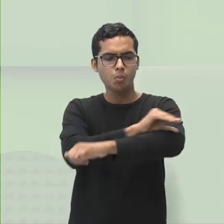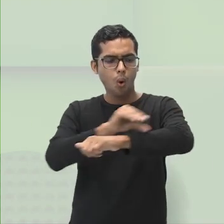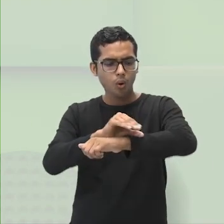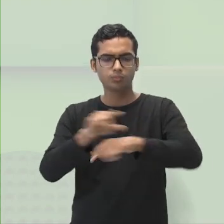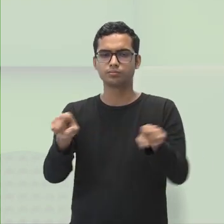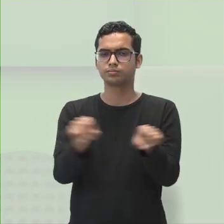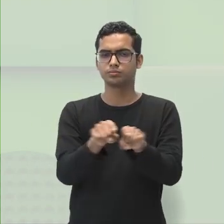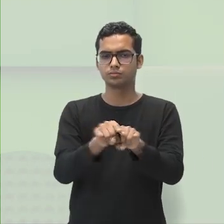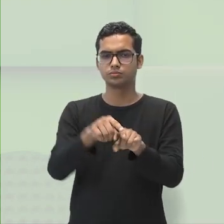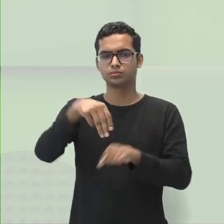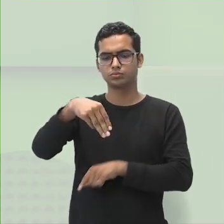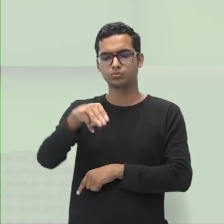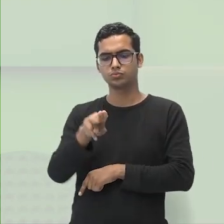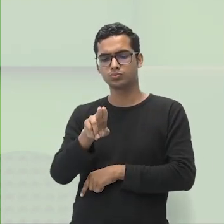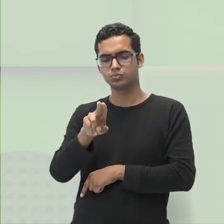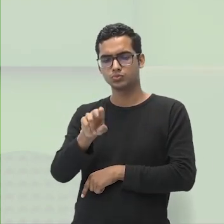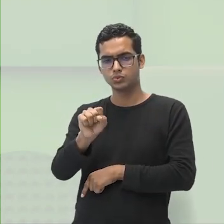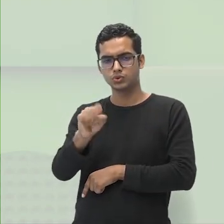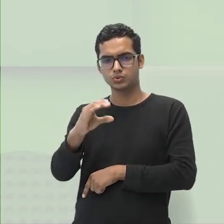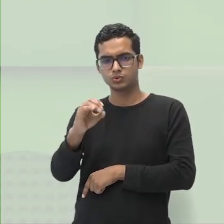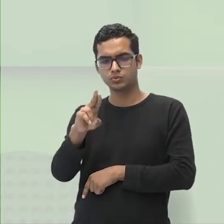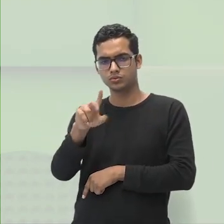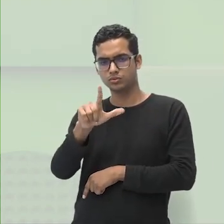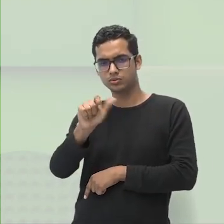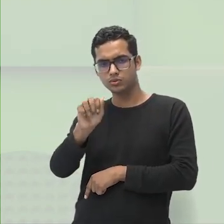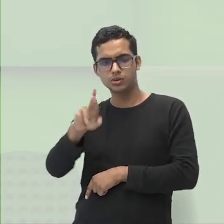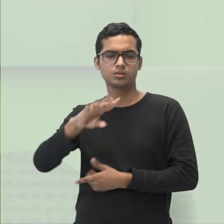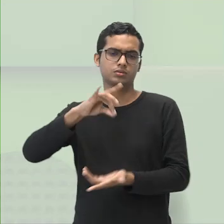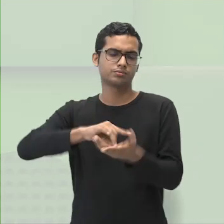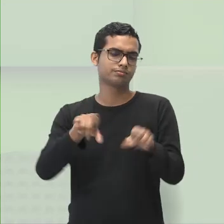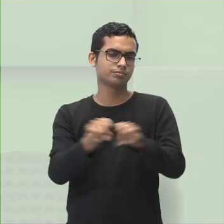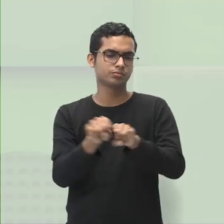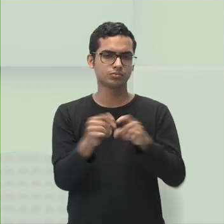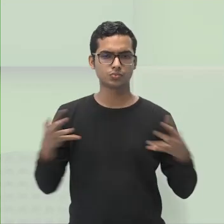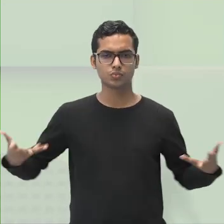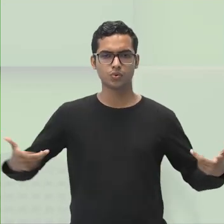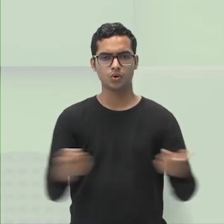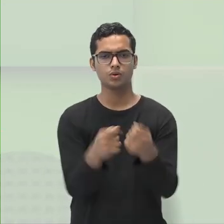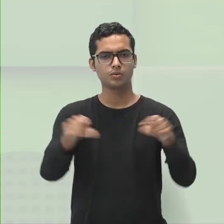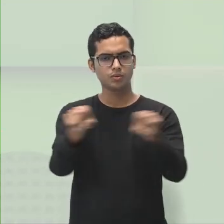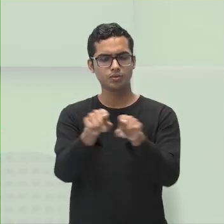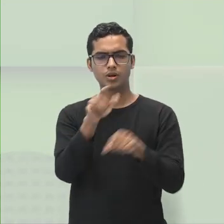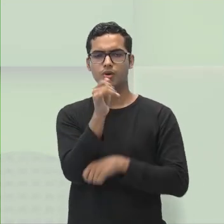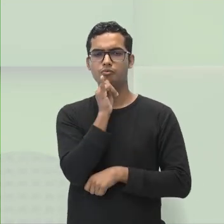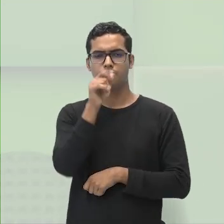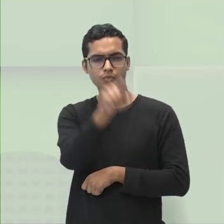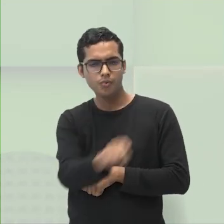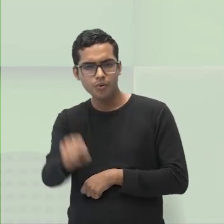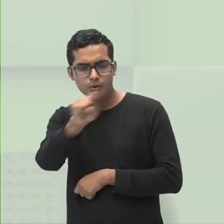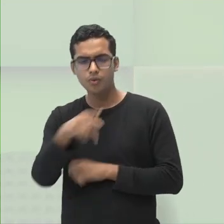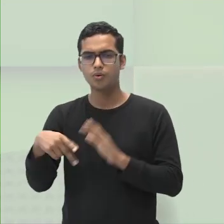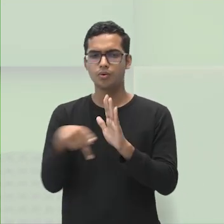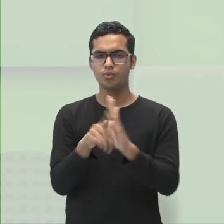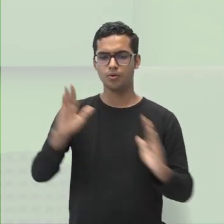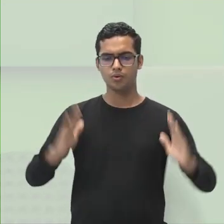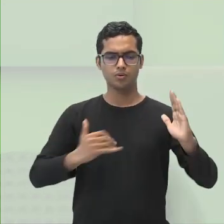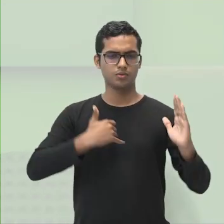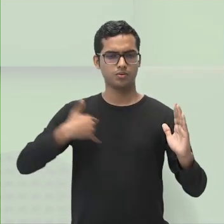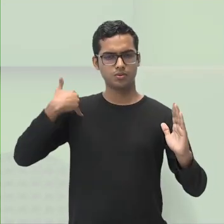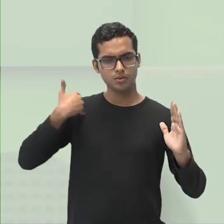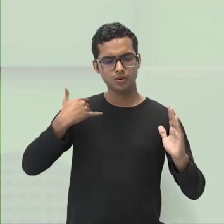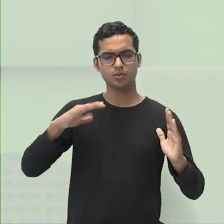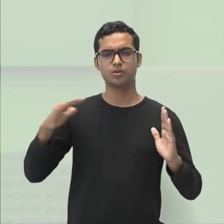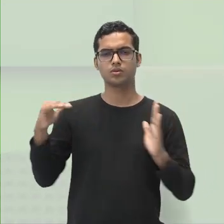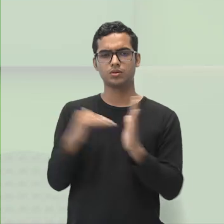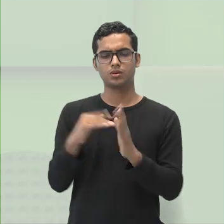certo? E com isso, e com a idade também. Por exemplo, vocês que estão aí numa faixa etária